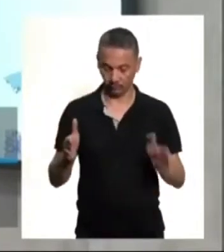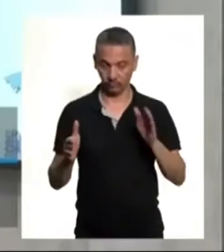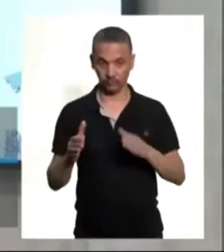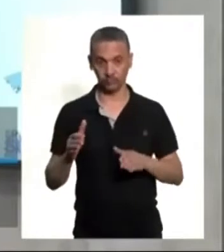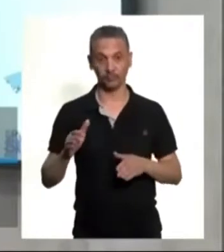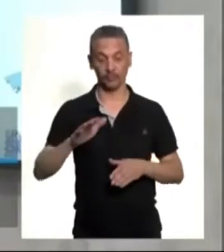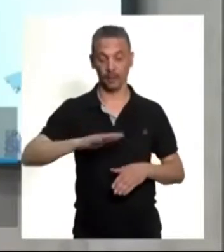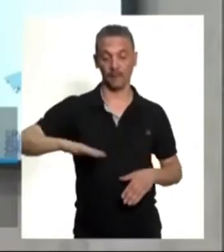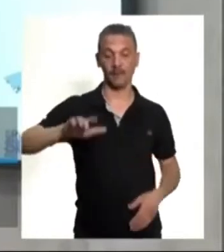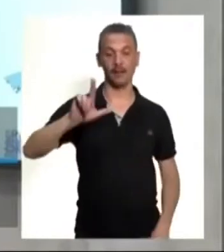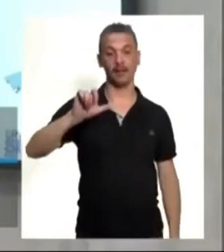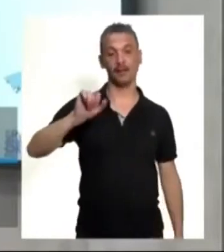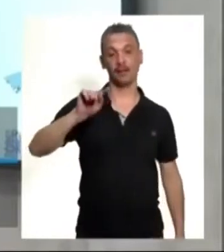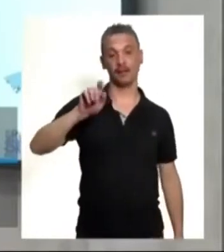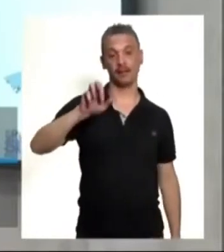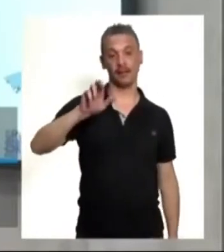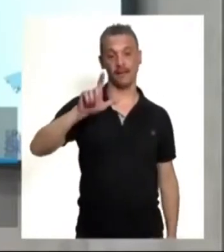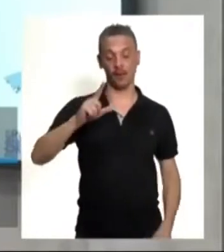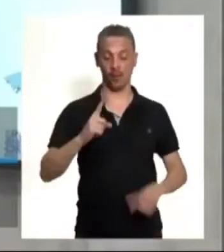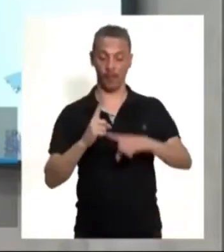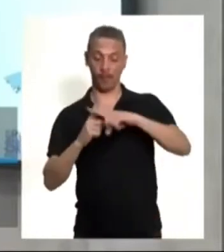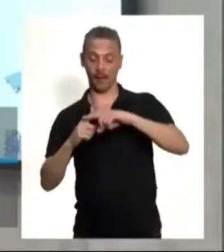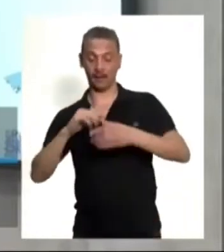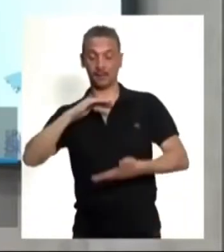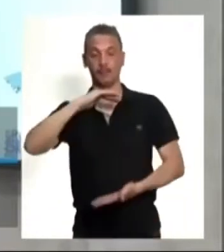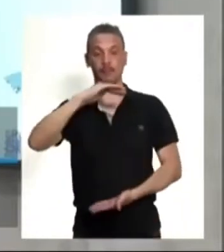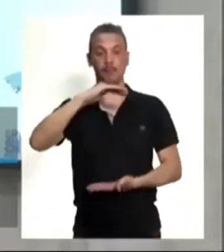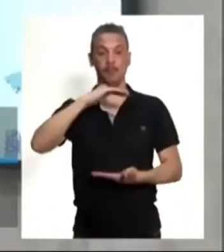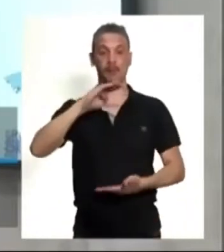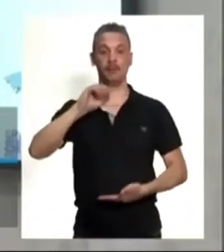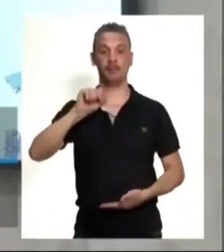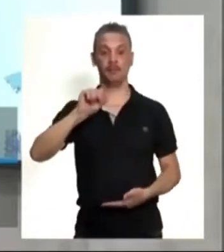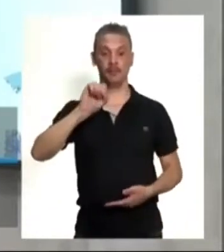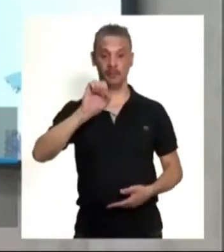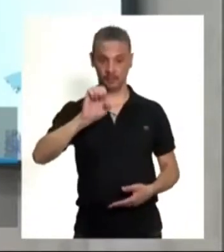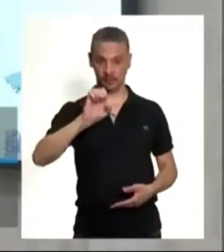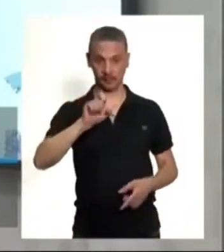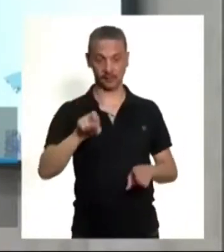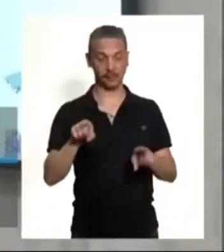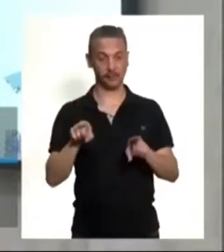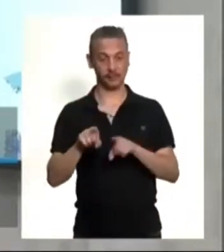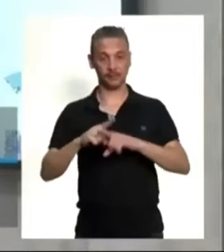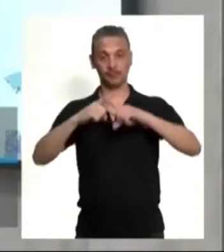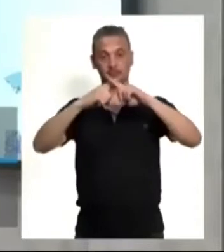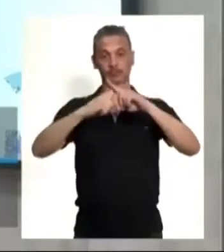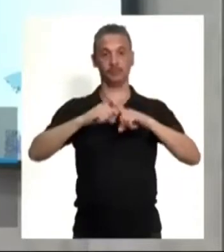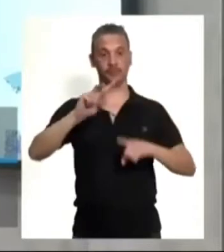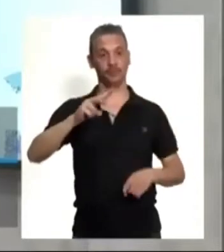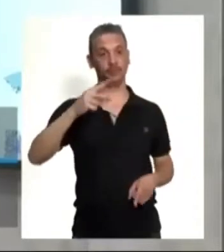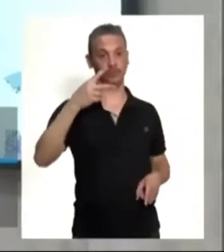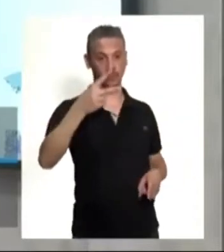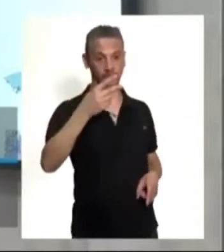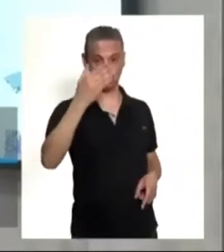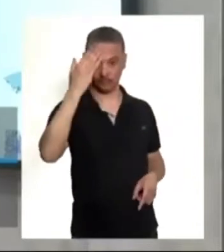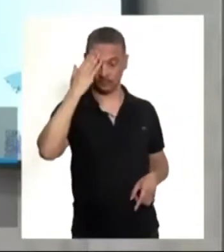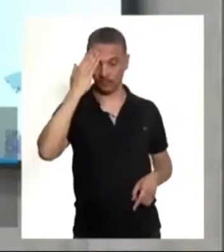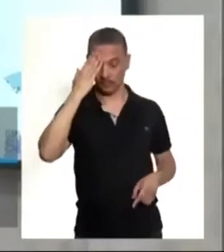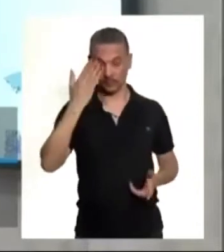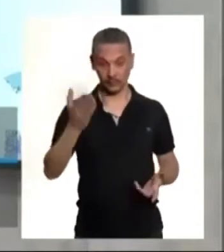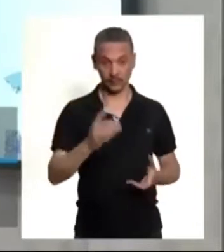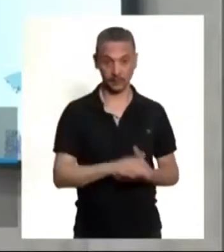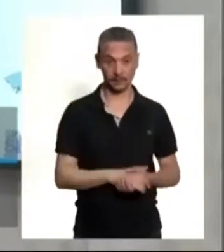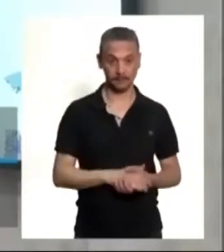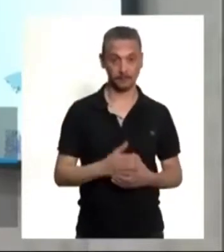mesmo, mais as duas bases. Então, você vai calcular a área da base e vai multiplicar por 2, porque elas são idênticas, tá? Então,